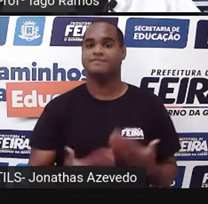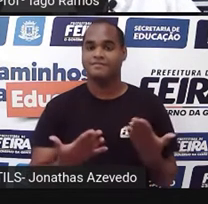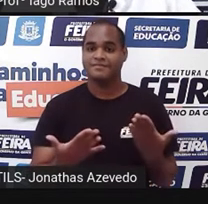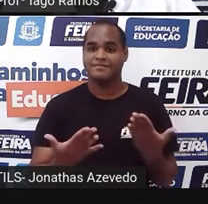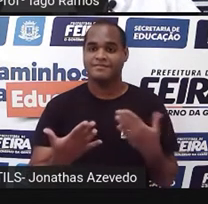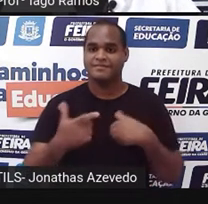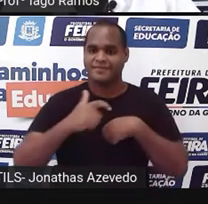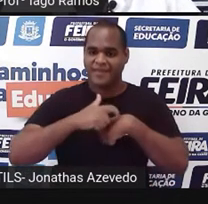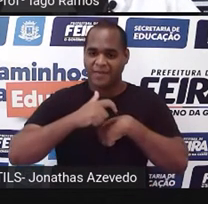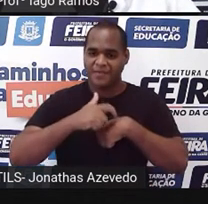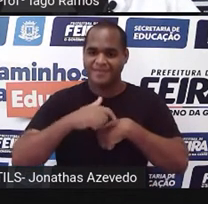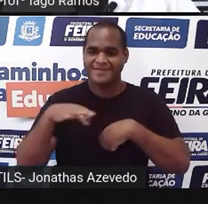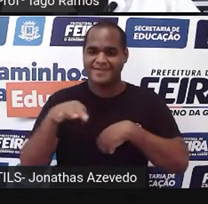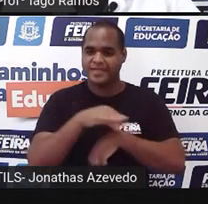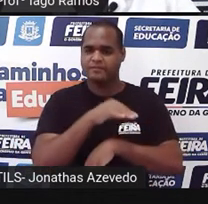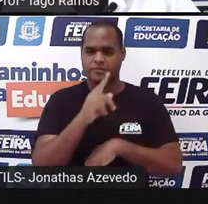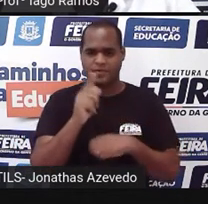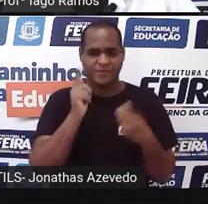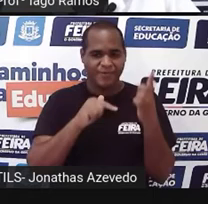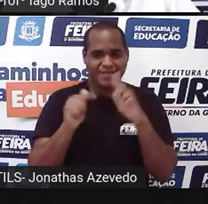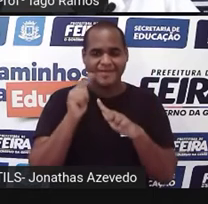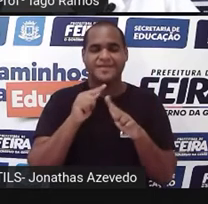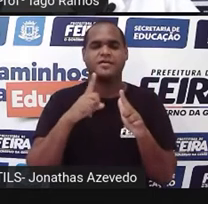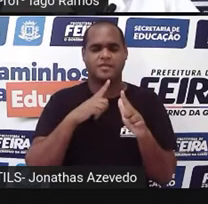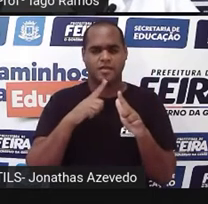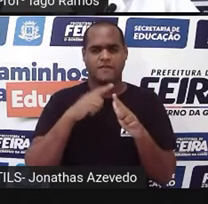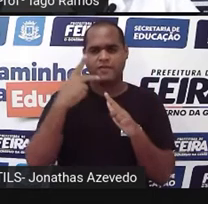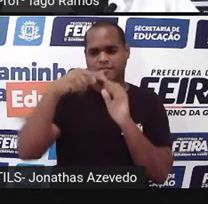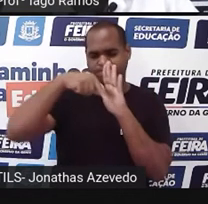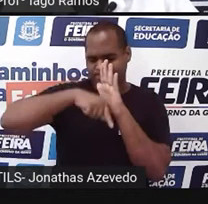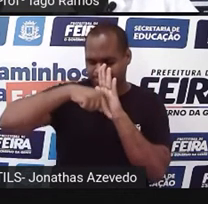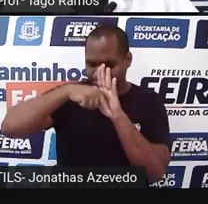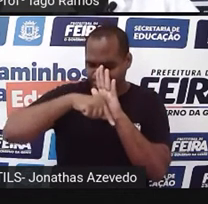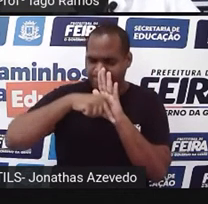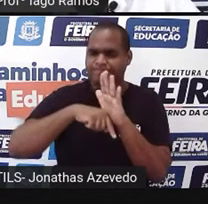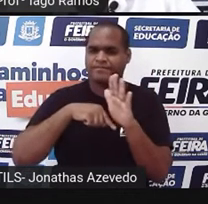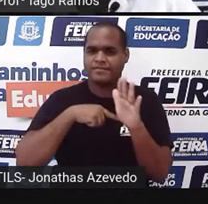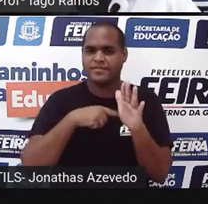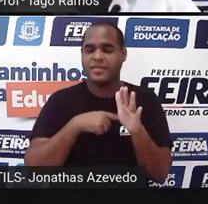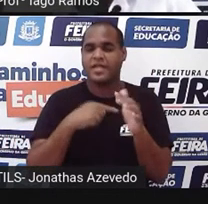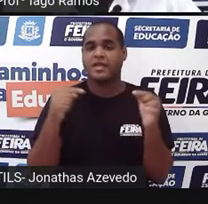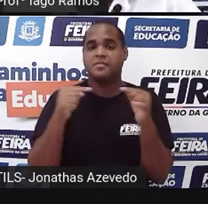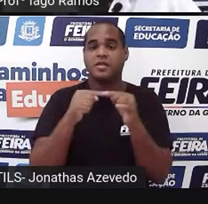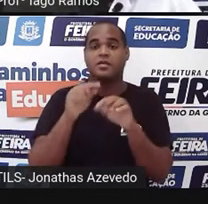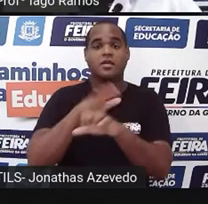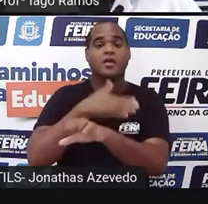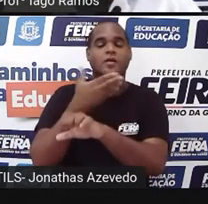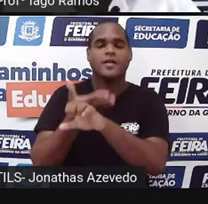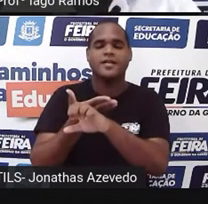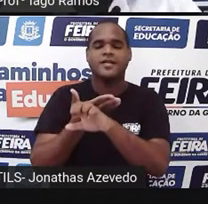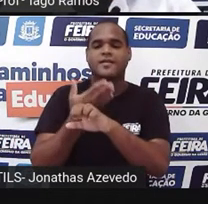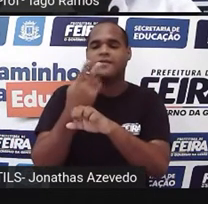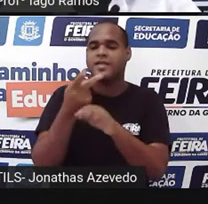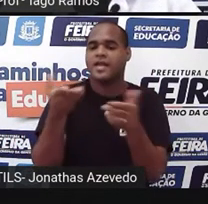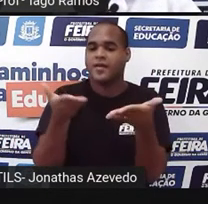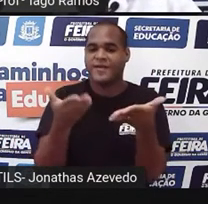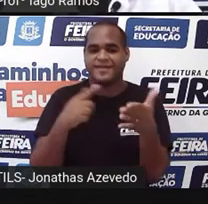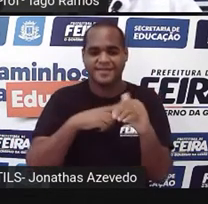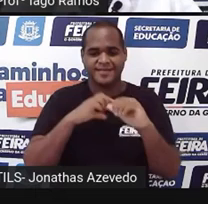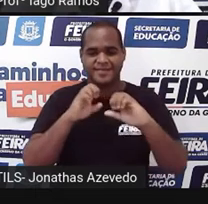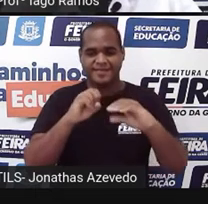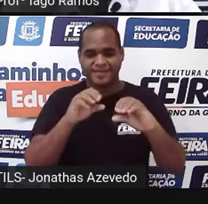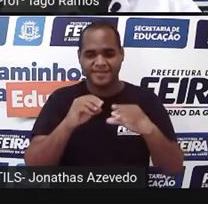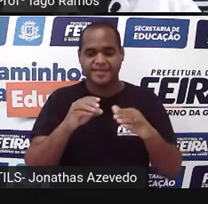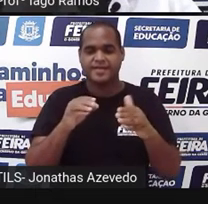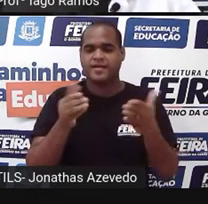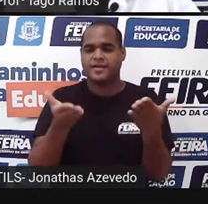o. Um É isso aí se você já fez né E se a sua avaliação até aqui nesse momento da aula